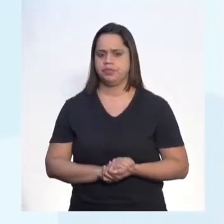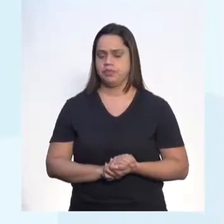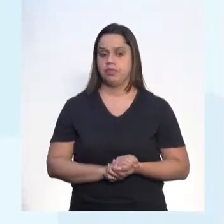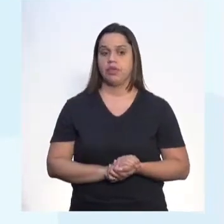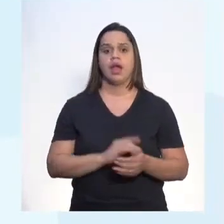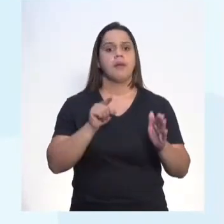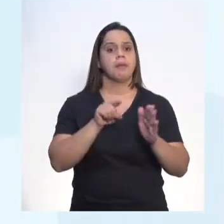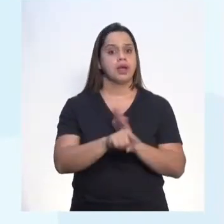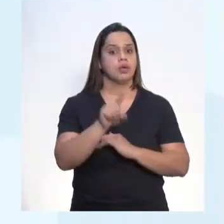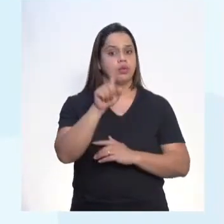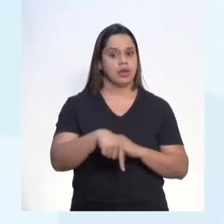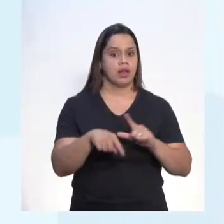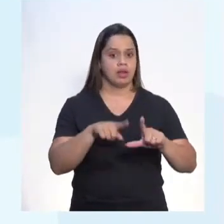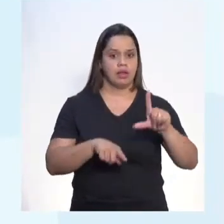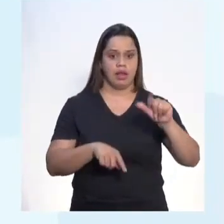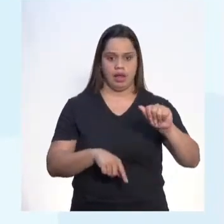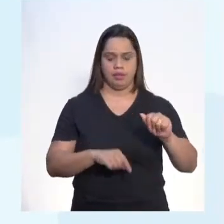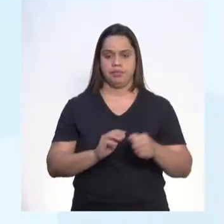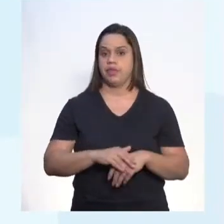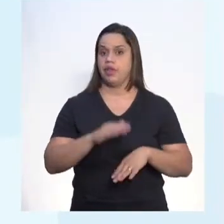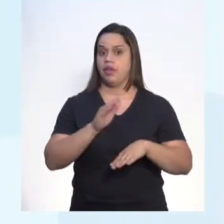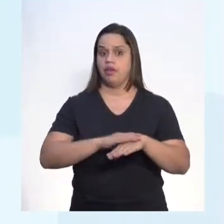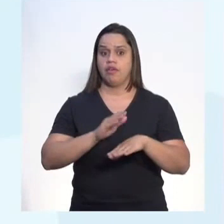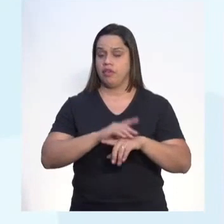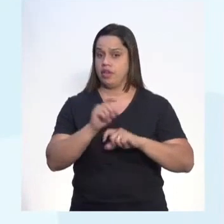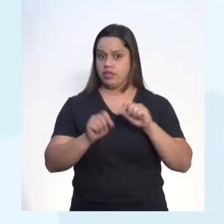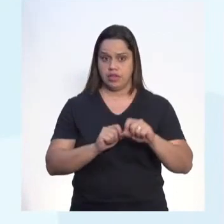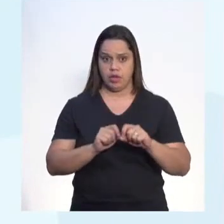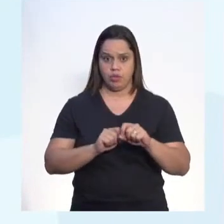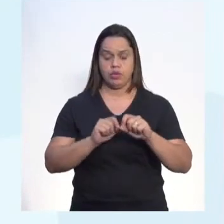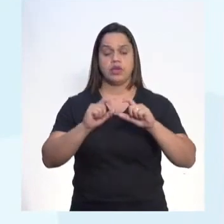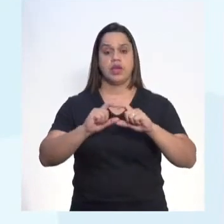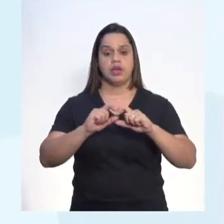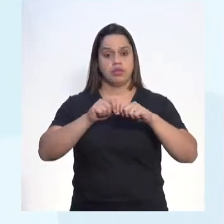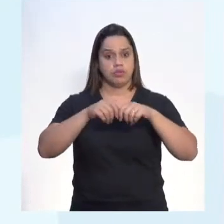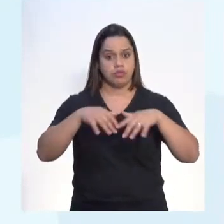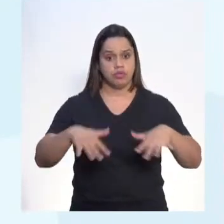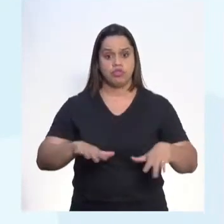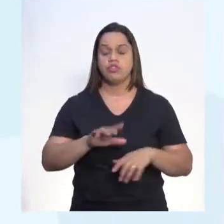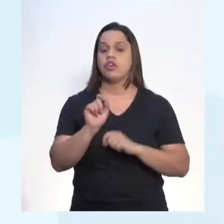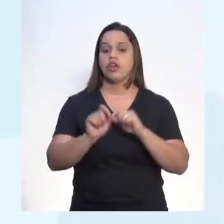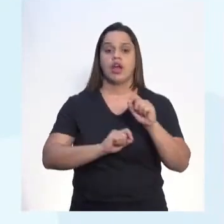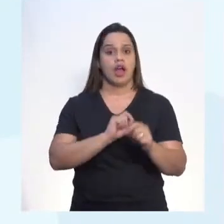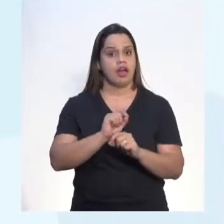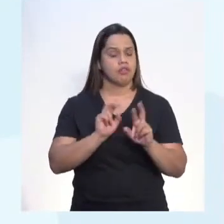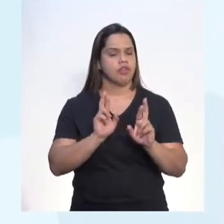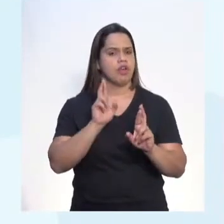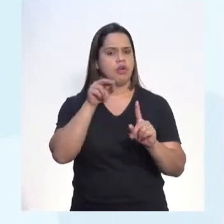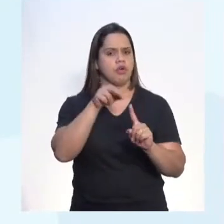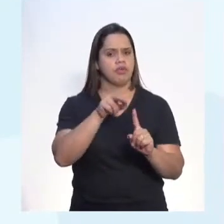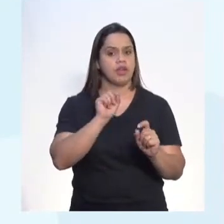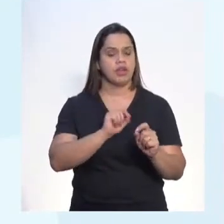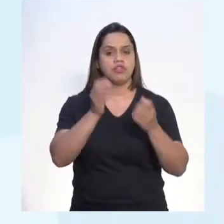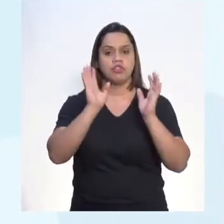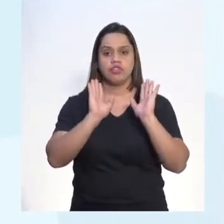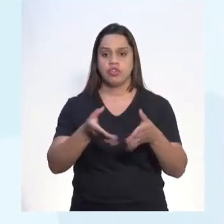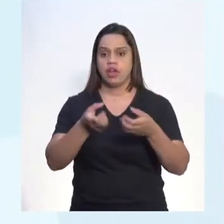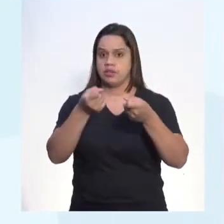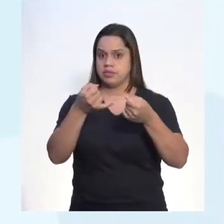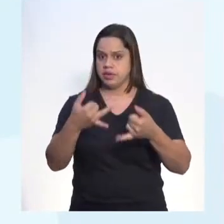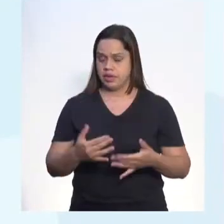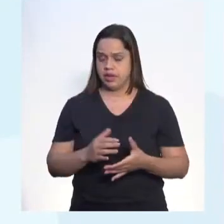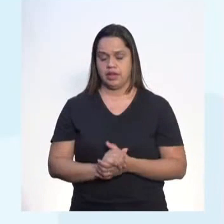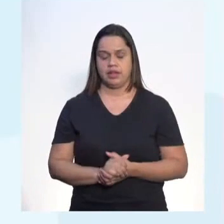Pergunta: construa o diagrama de árvore relacionado à situação descrita. Isto